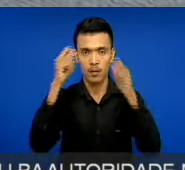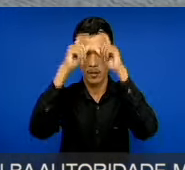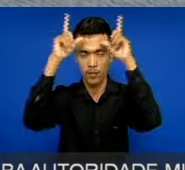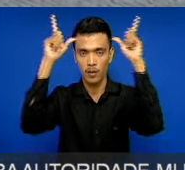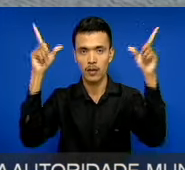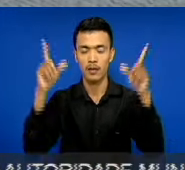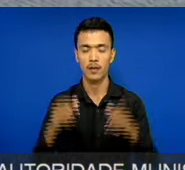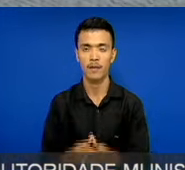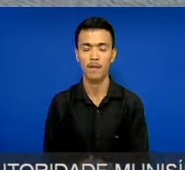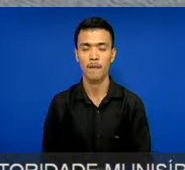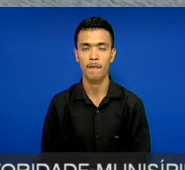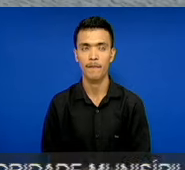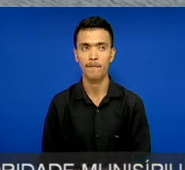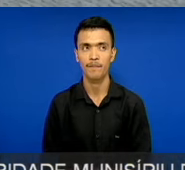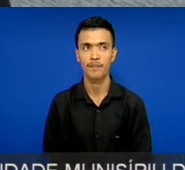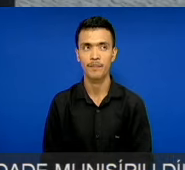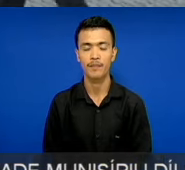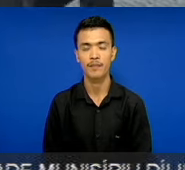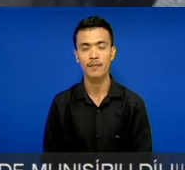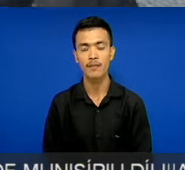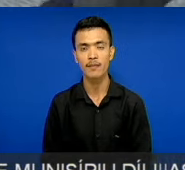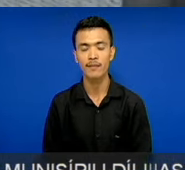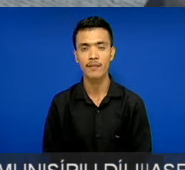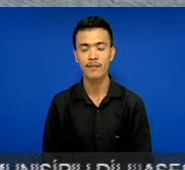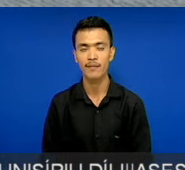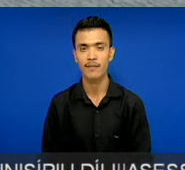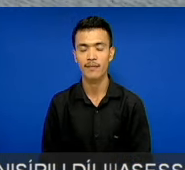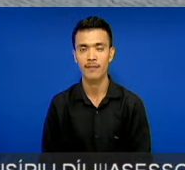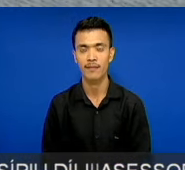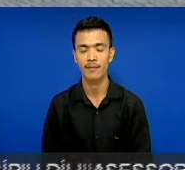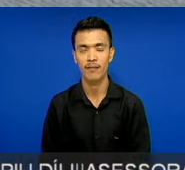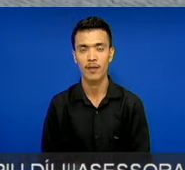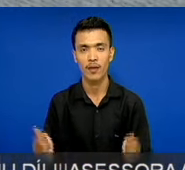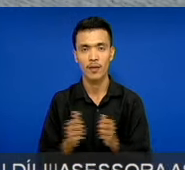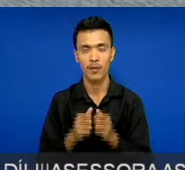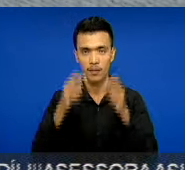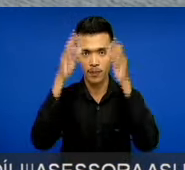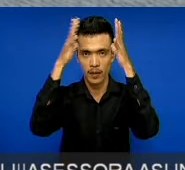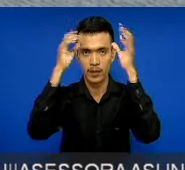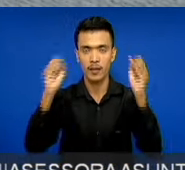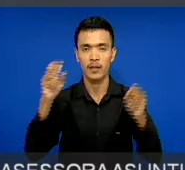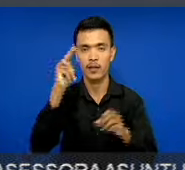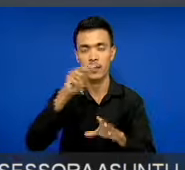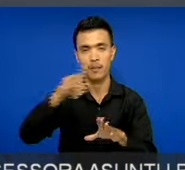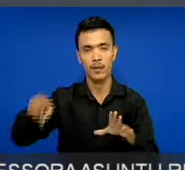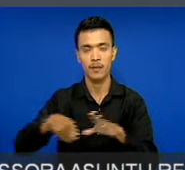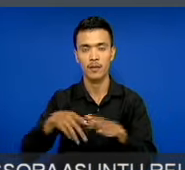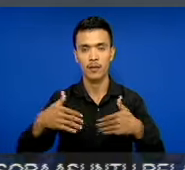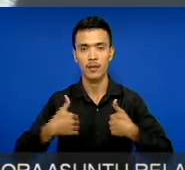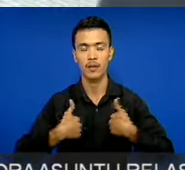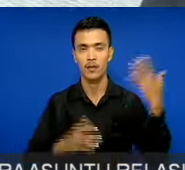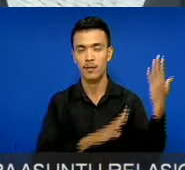e da nema que a informação nebe amirelata baita botsira relaciona ao Presidente da República José Ramos Horta na participação e a